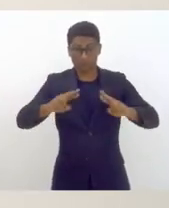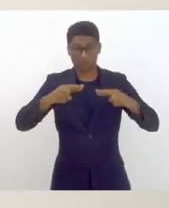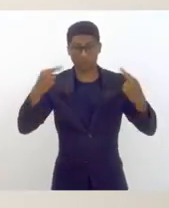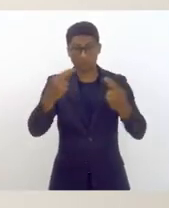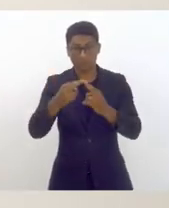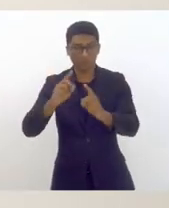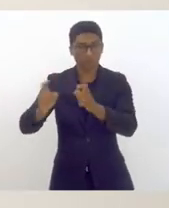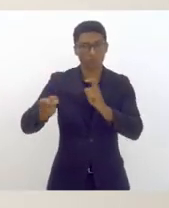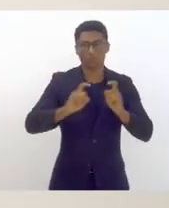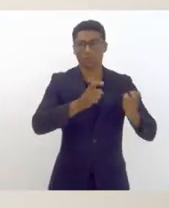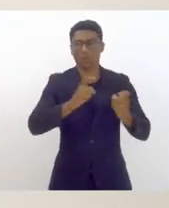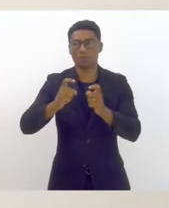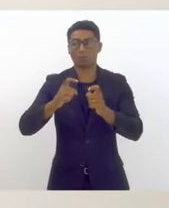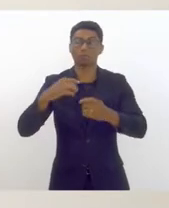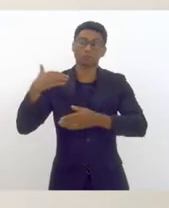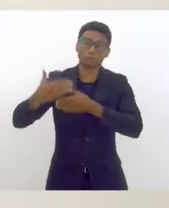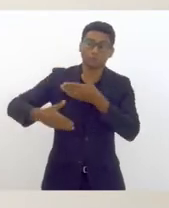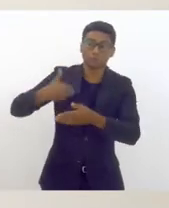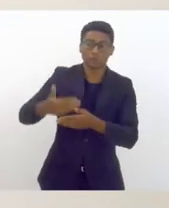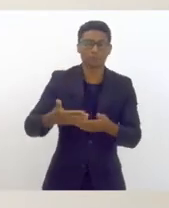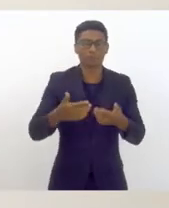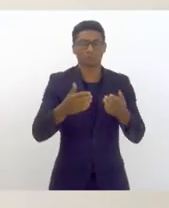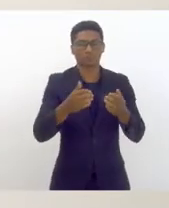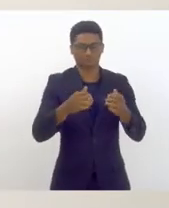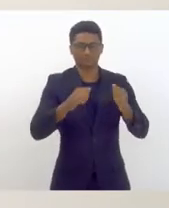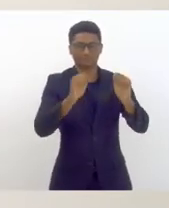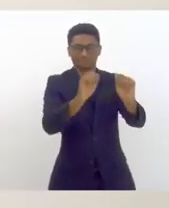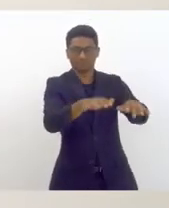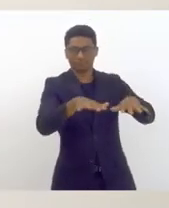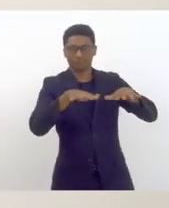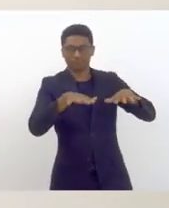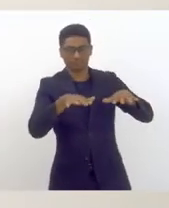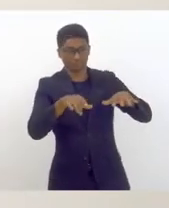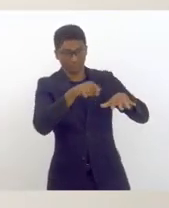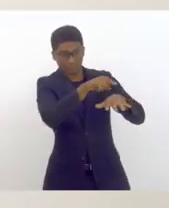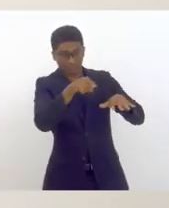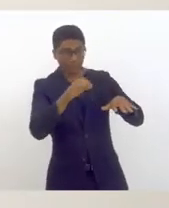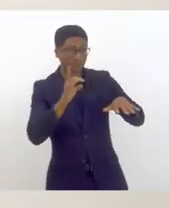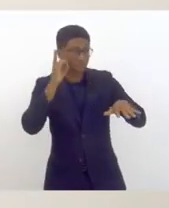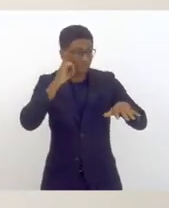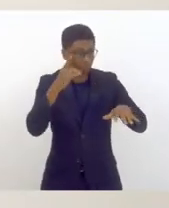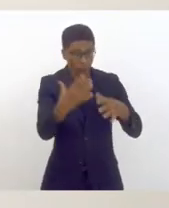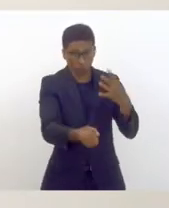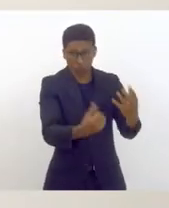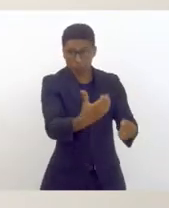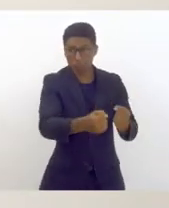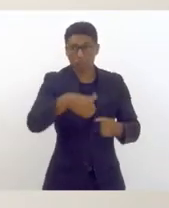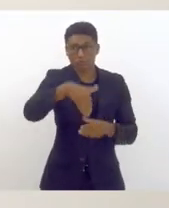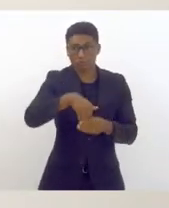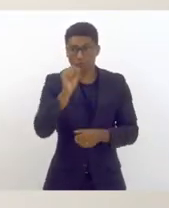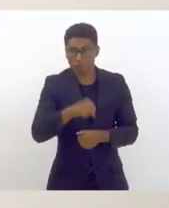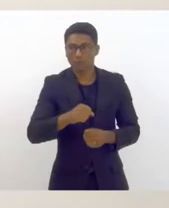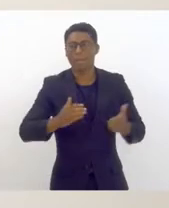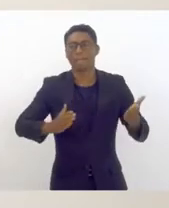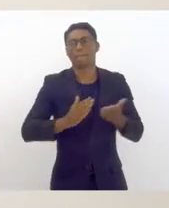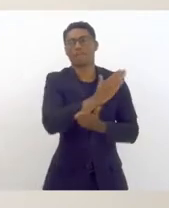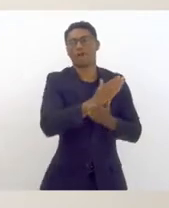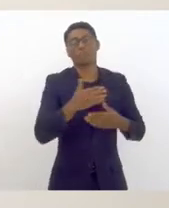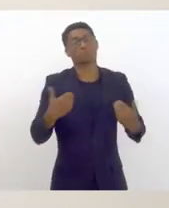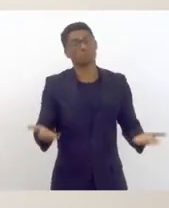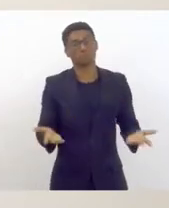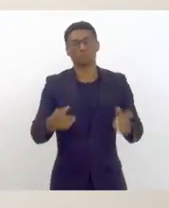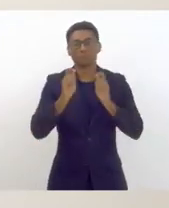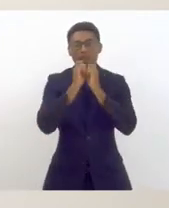e depois tramitando na casa e aprovada no plenário, e efetivamente, quer dizer, sendo um marco, mais uma vez, a